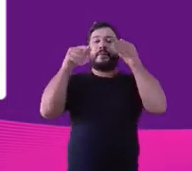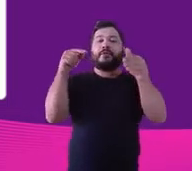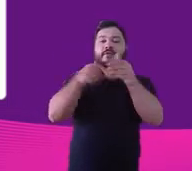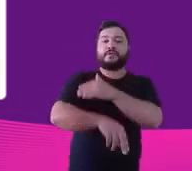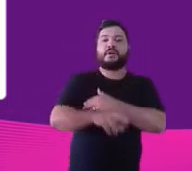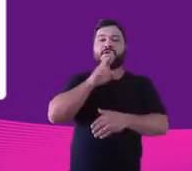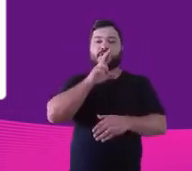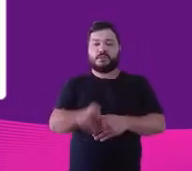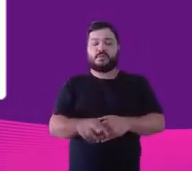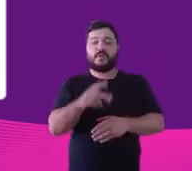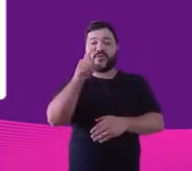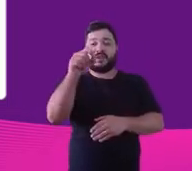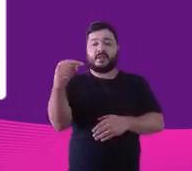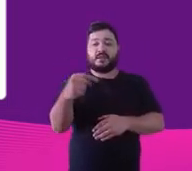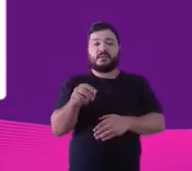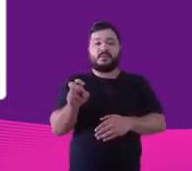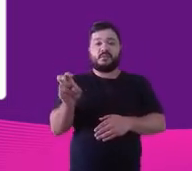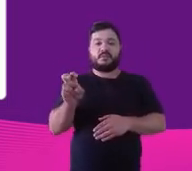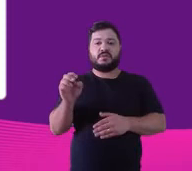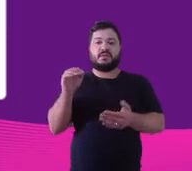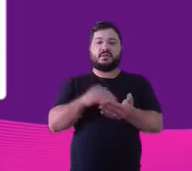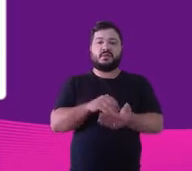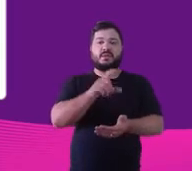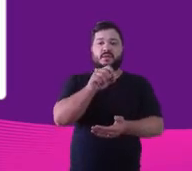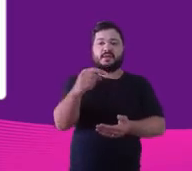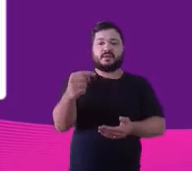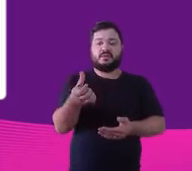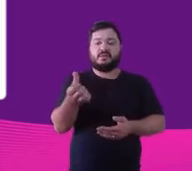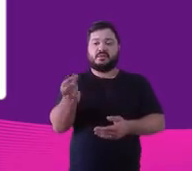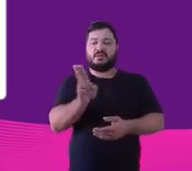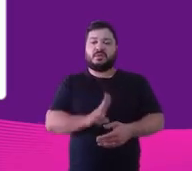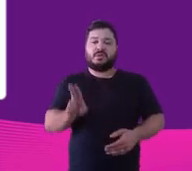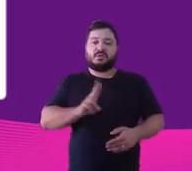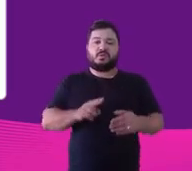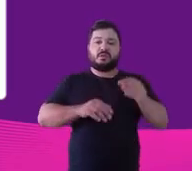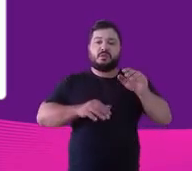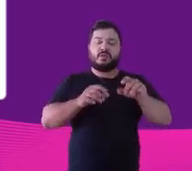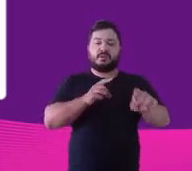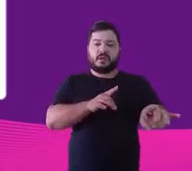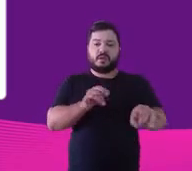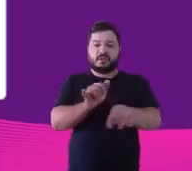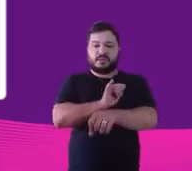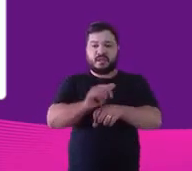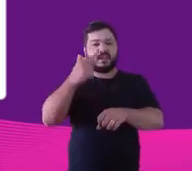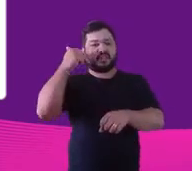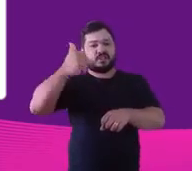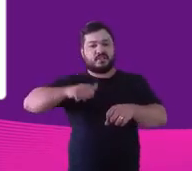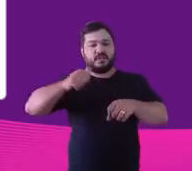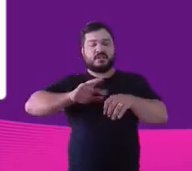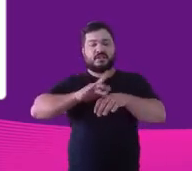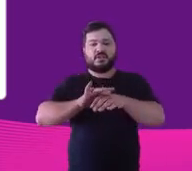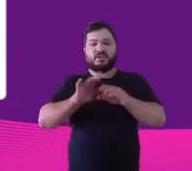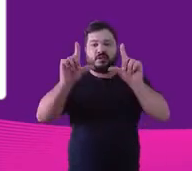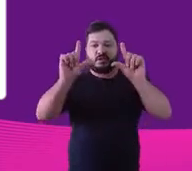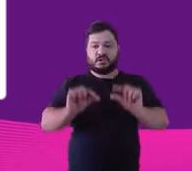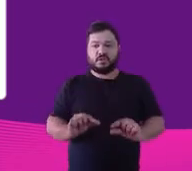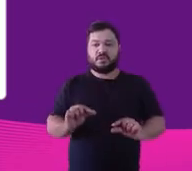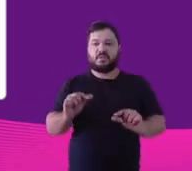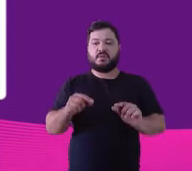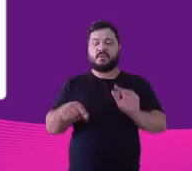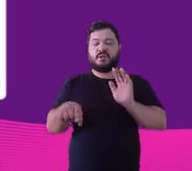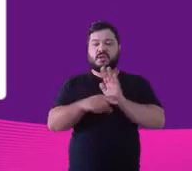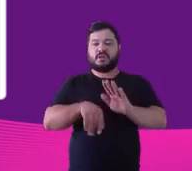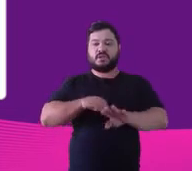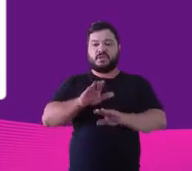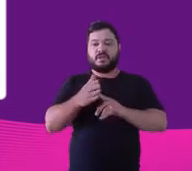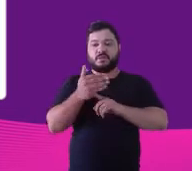resposta 10 a menos 5 a 10 a menos 6 utilizando as técnicas de avaliação de doença regime mais negativa mais